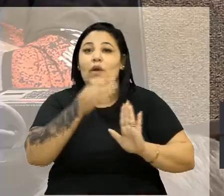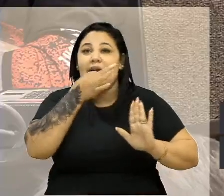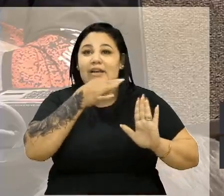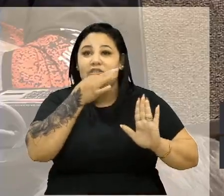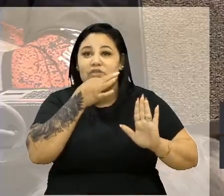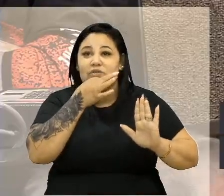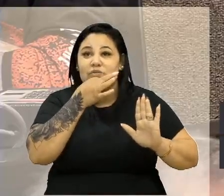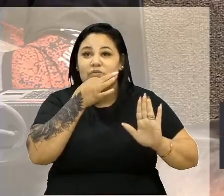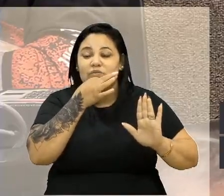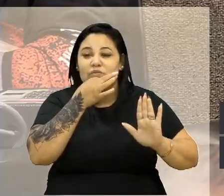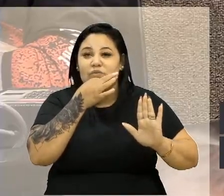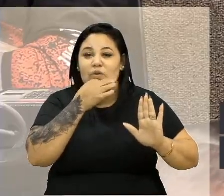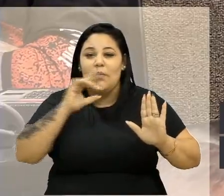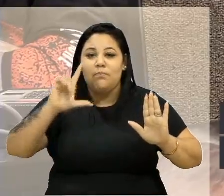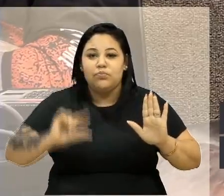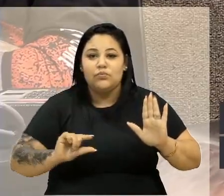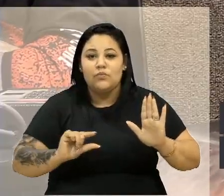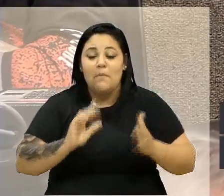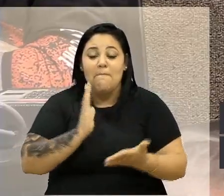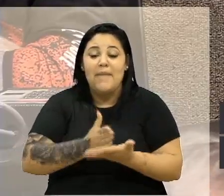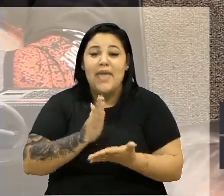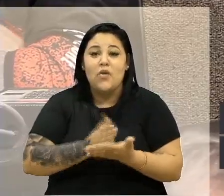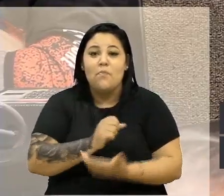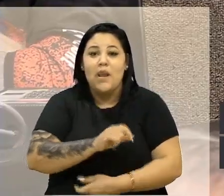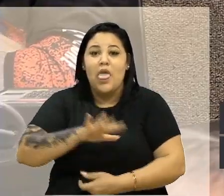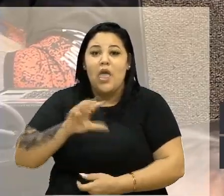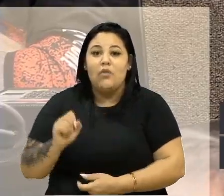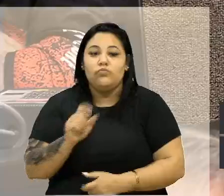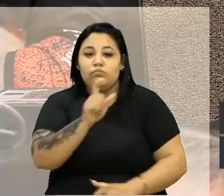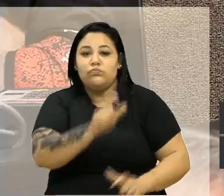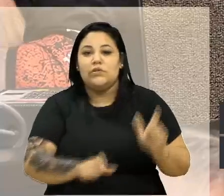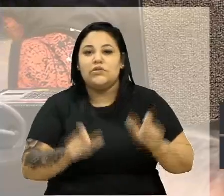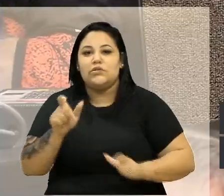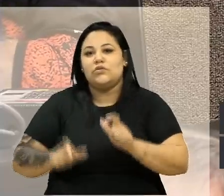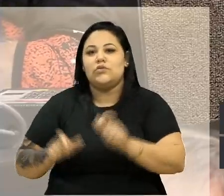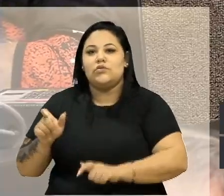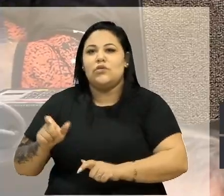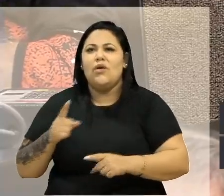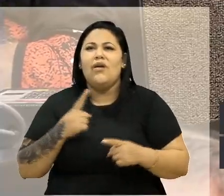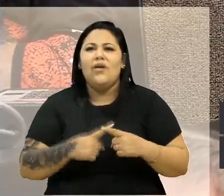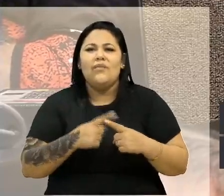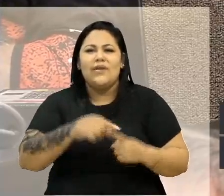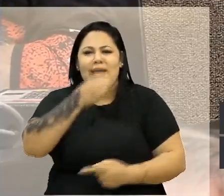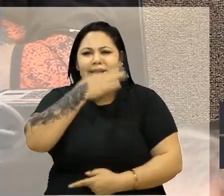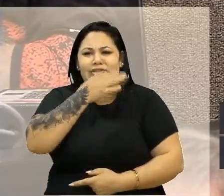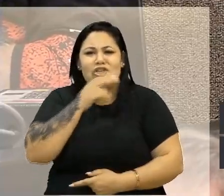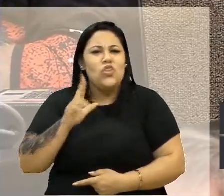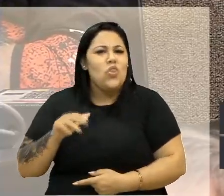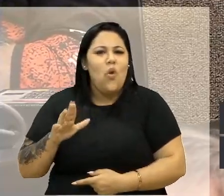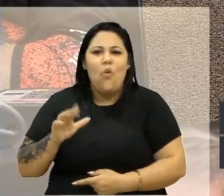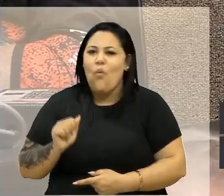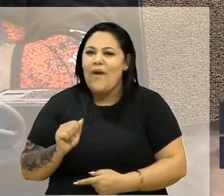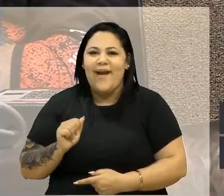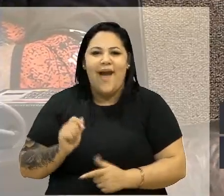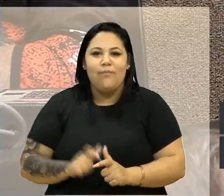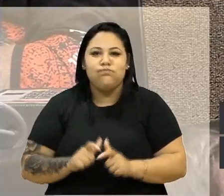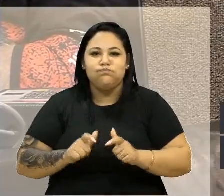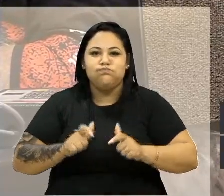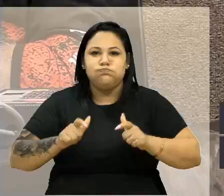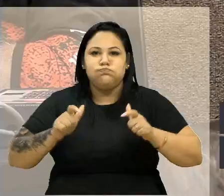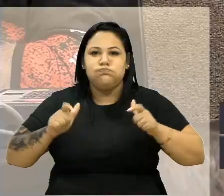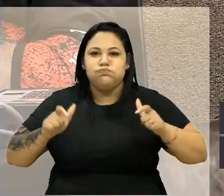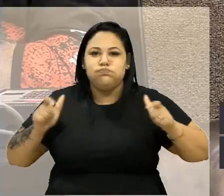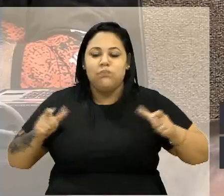menos de 500 mil de habitantes? Por que Caxias nunca sai de 500 mil de habitantes? Por que ela não se tornou ainda uma